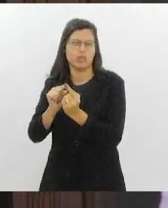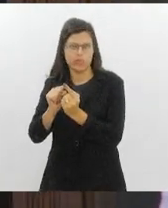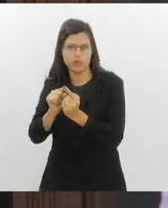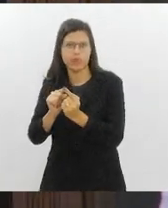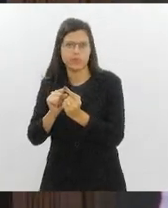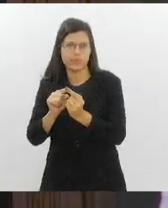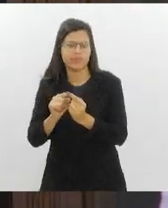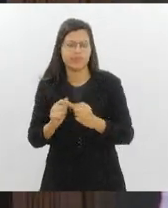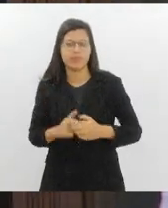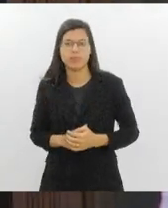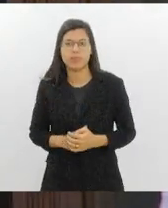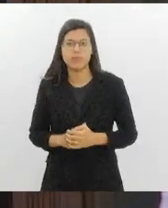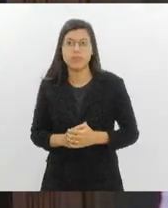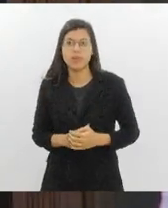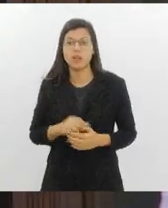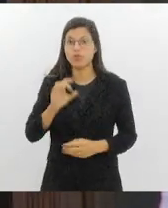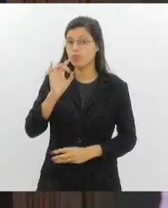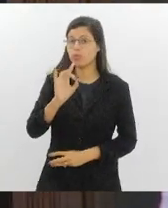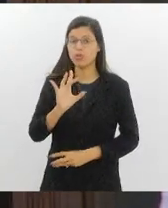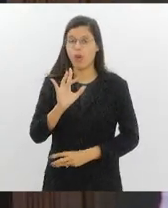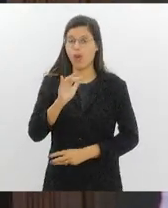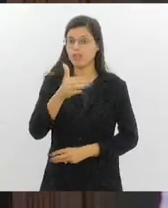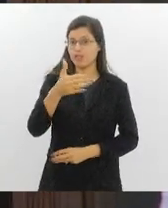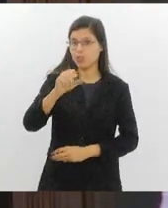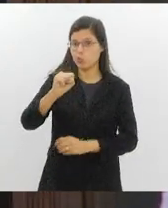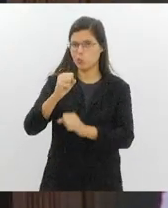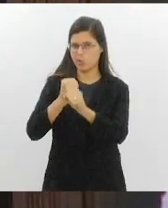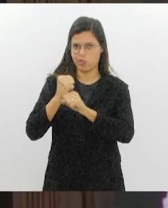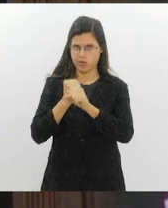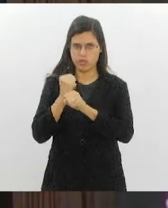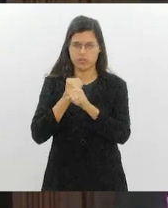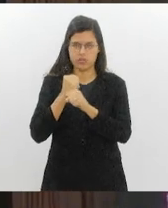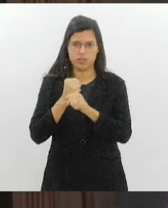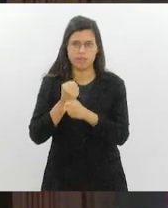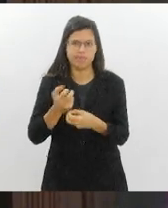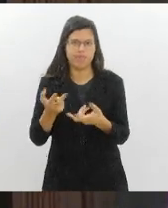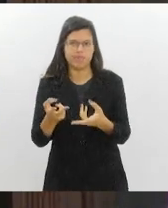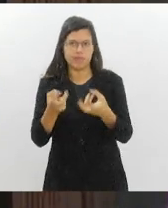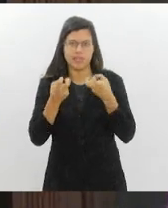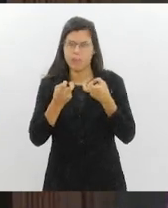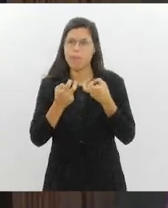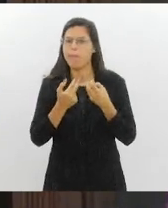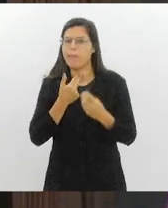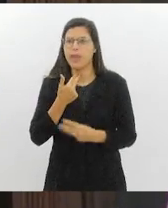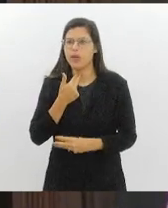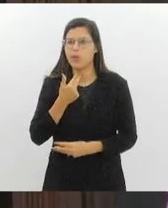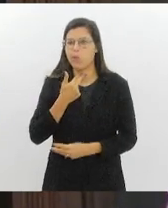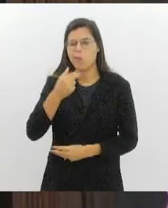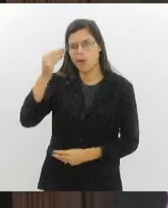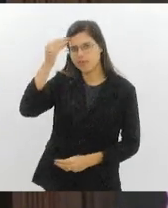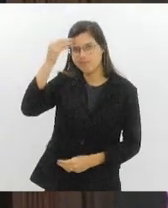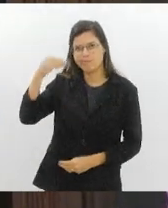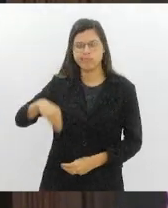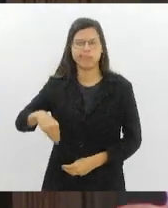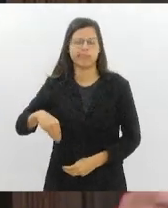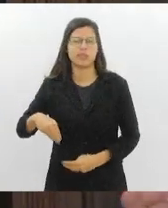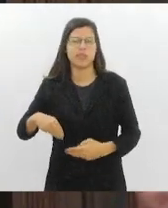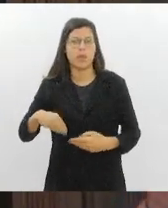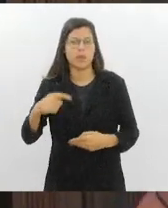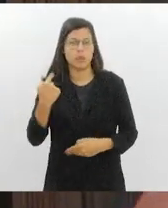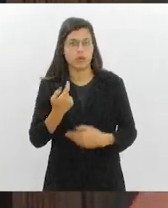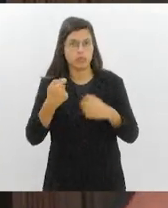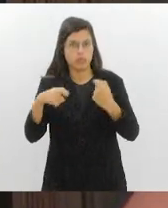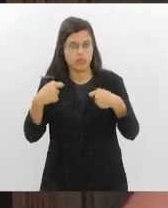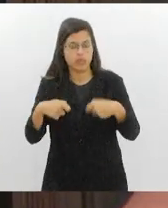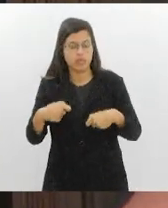objetivo, foram apenas 18 anos. Para vocês verem que a gente não pode desanimar nem morrer na praia. A gente tem que ser